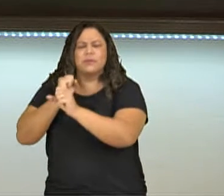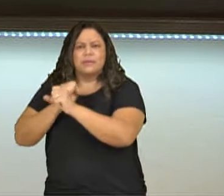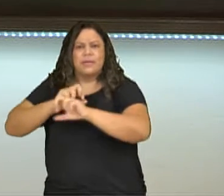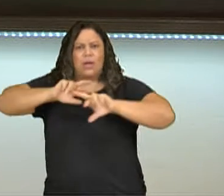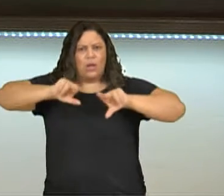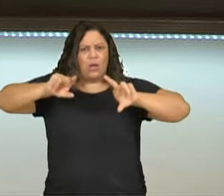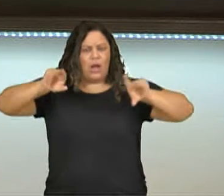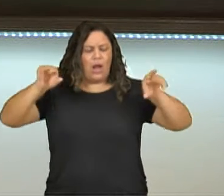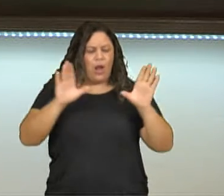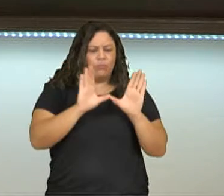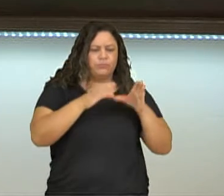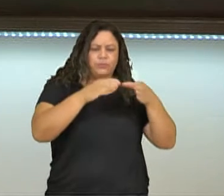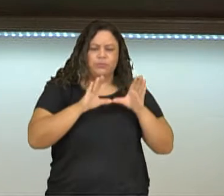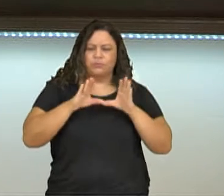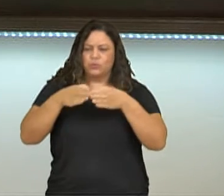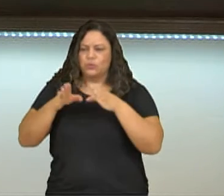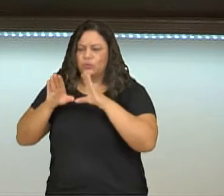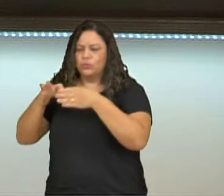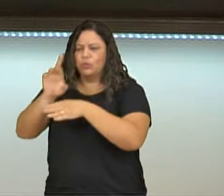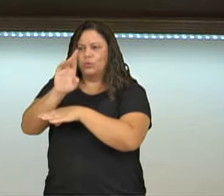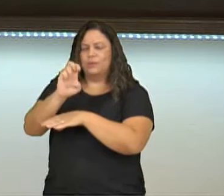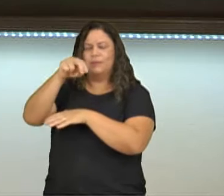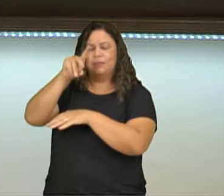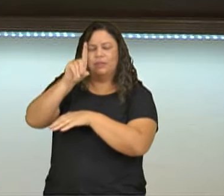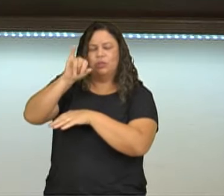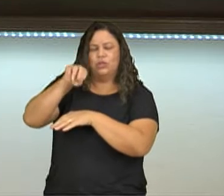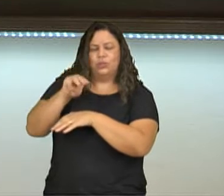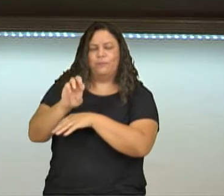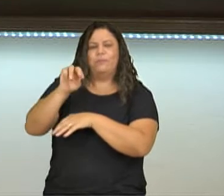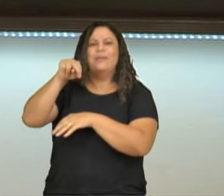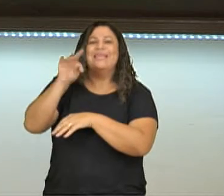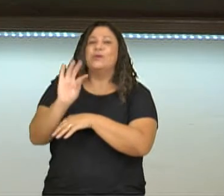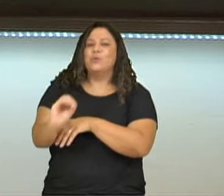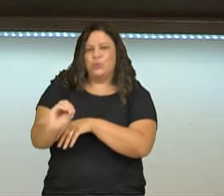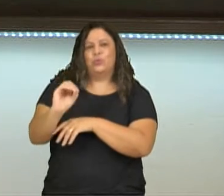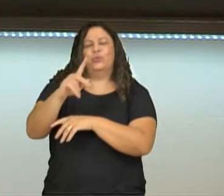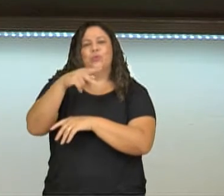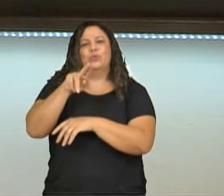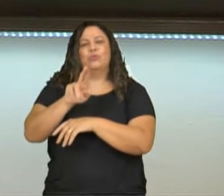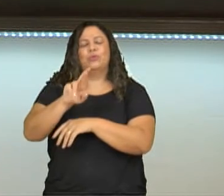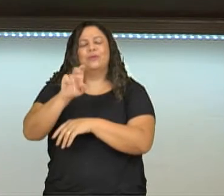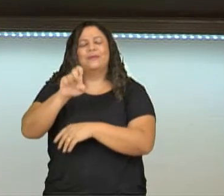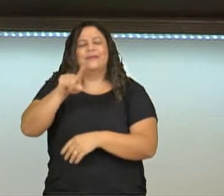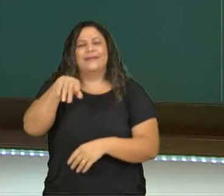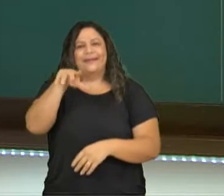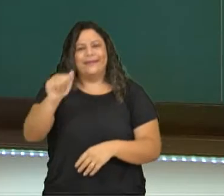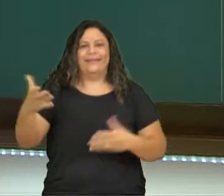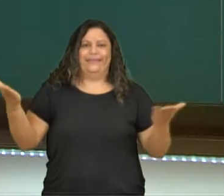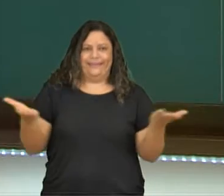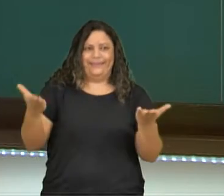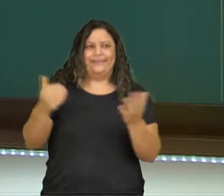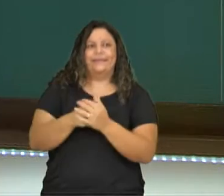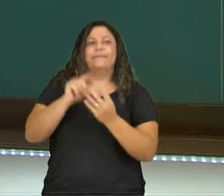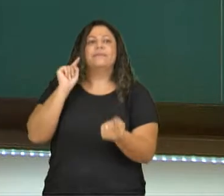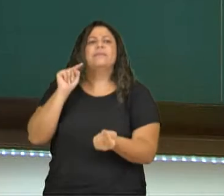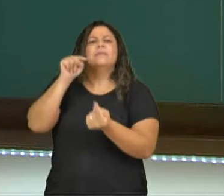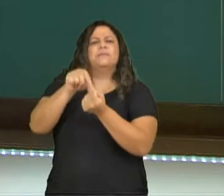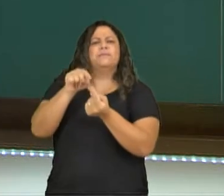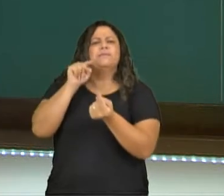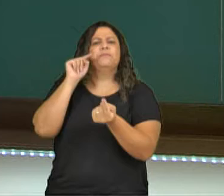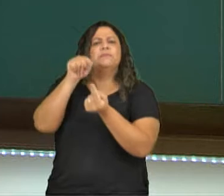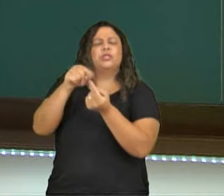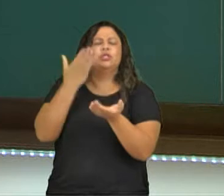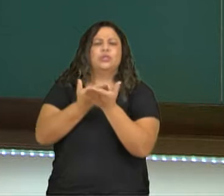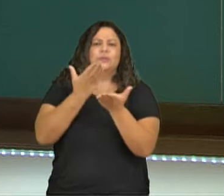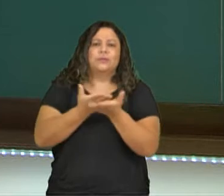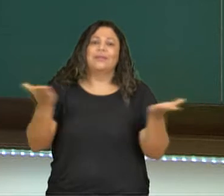casos particulares, que são rendimento e pureza. Vamos dar uma olhadinha na aula? Vamos lá? Primeiro, nós vamos olhar e